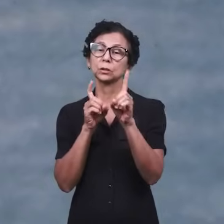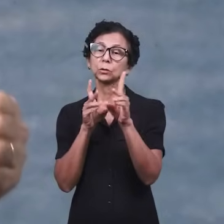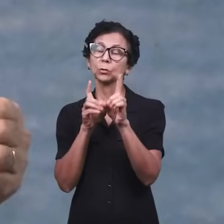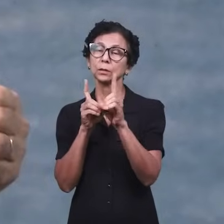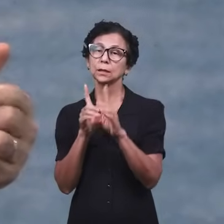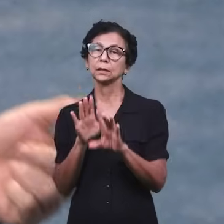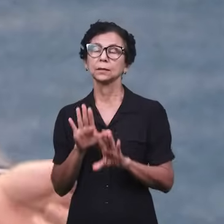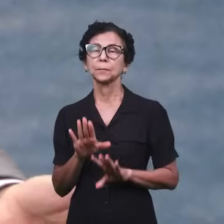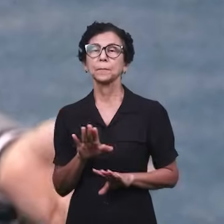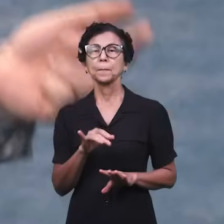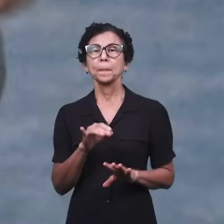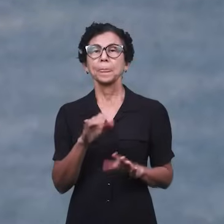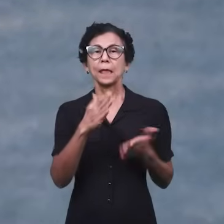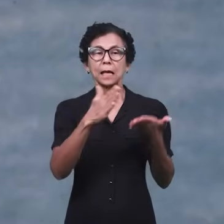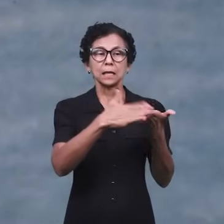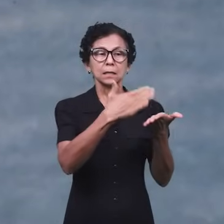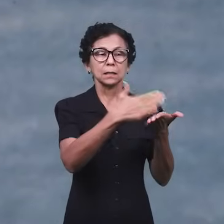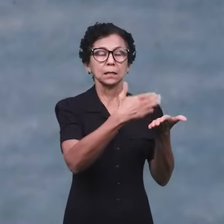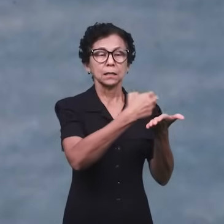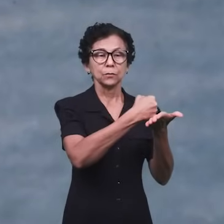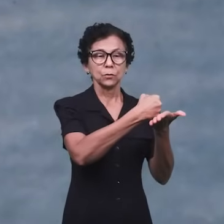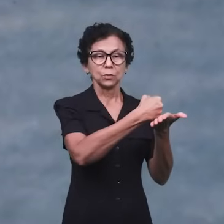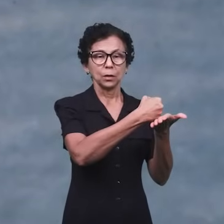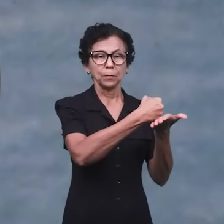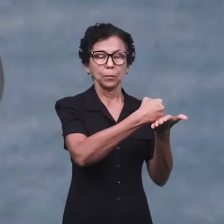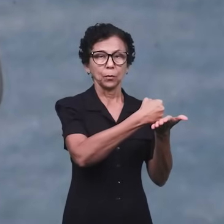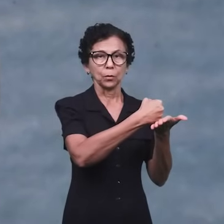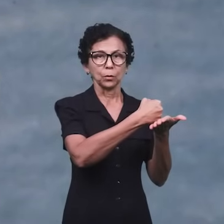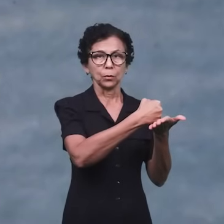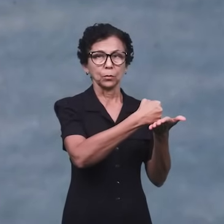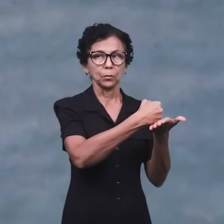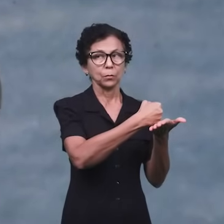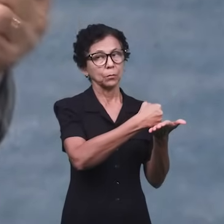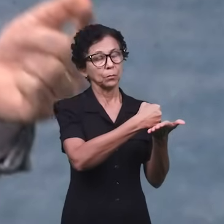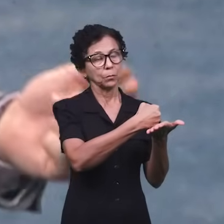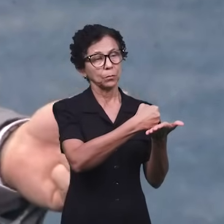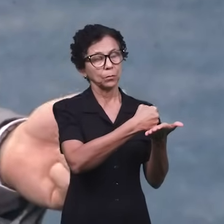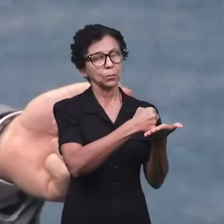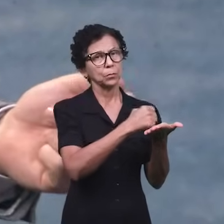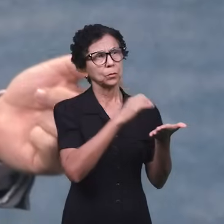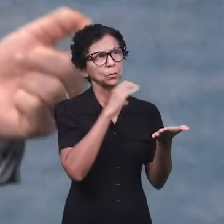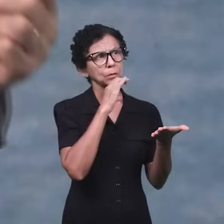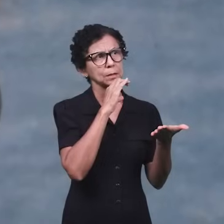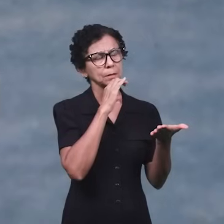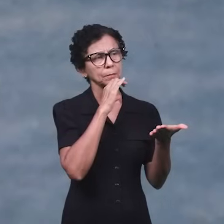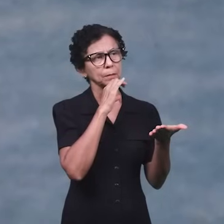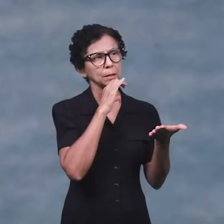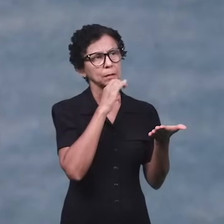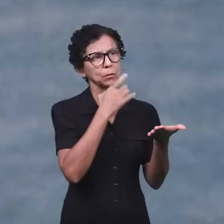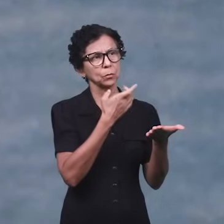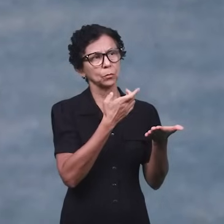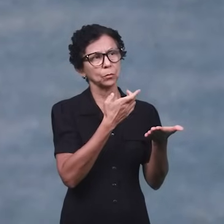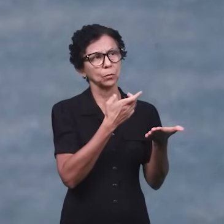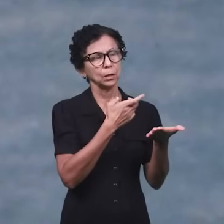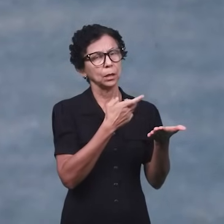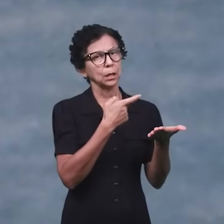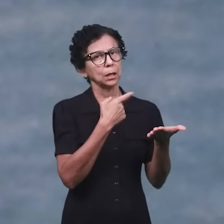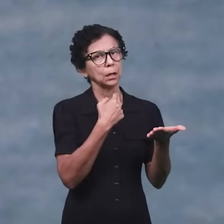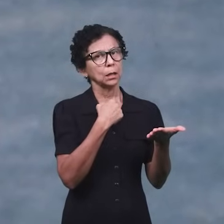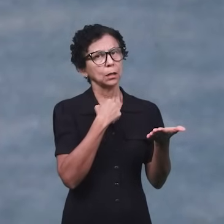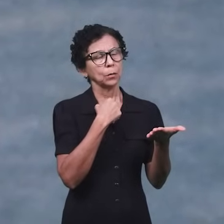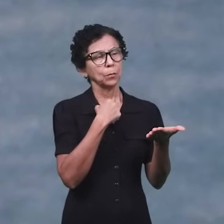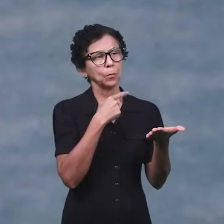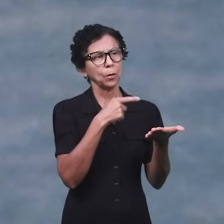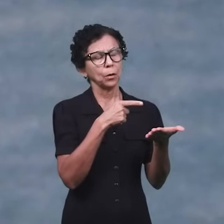do concio também se propõe a trazer uma interpretação doutrinária isso coloca em